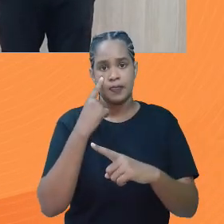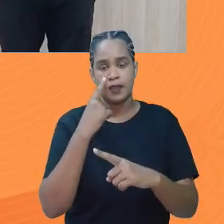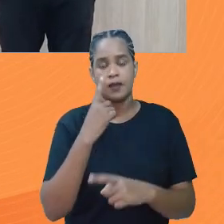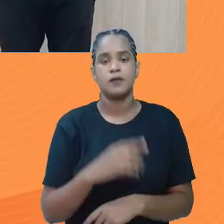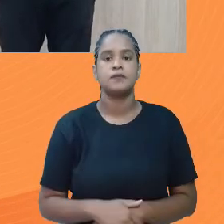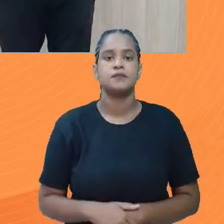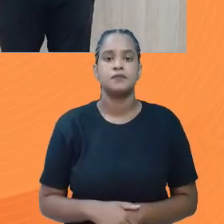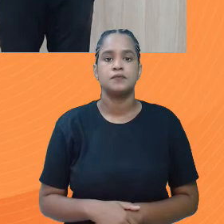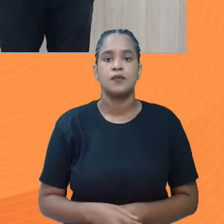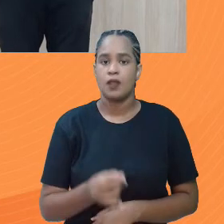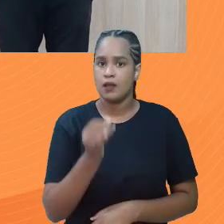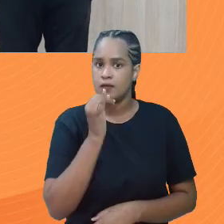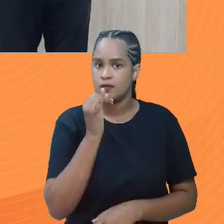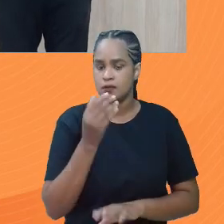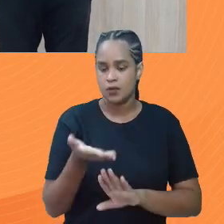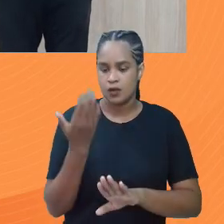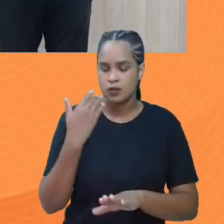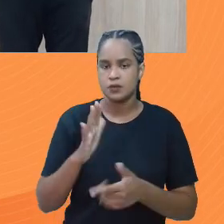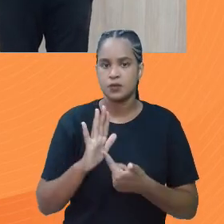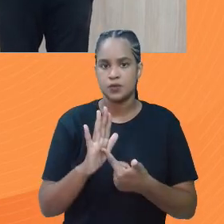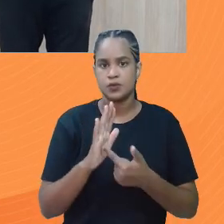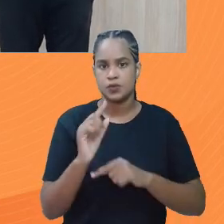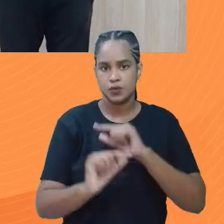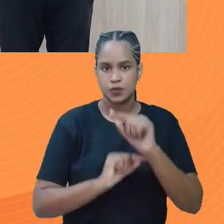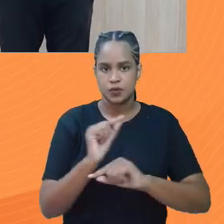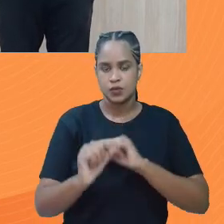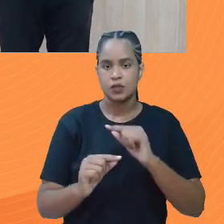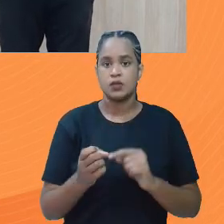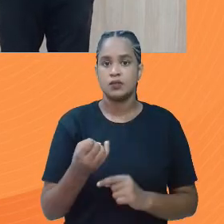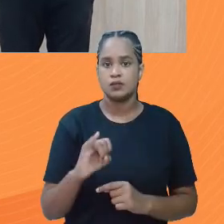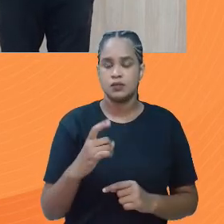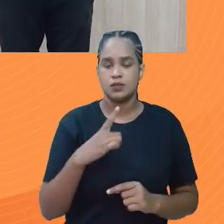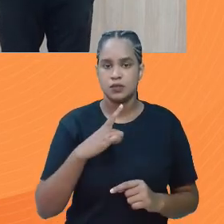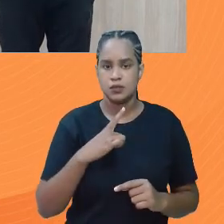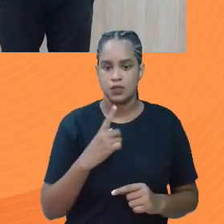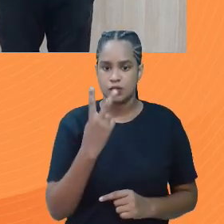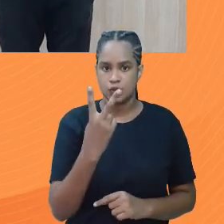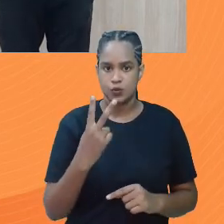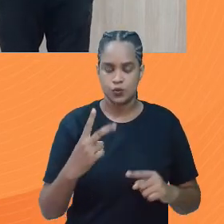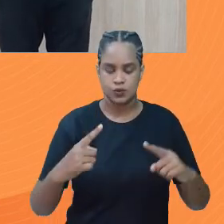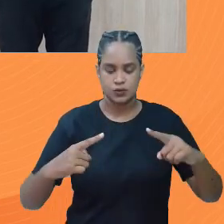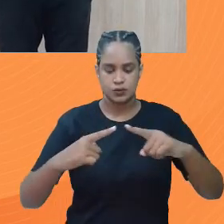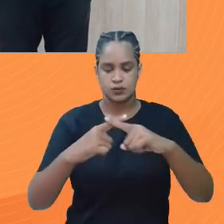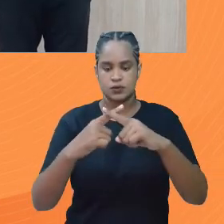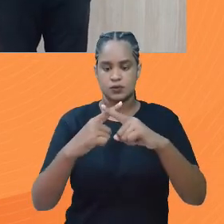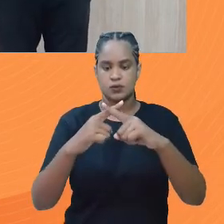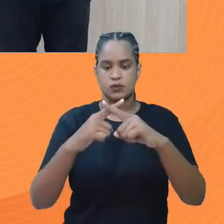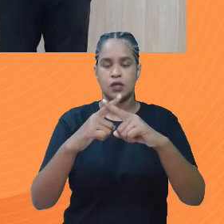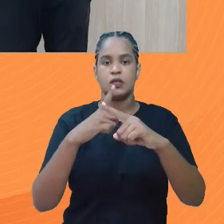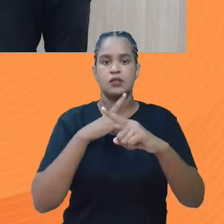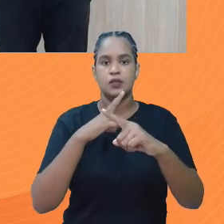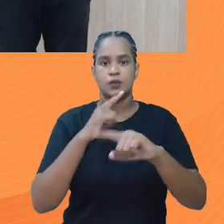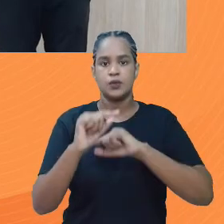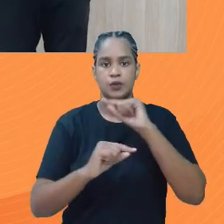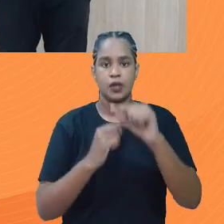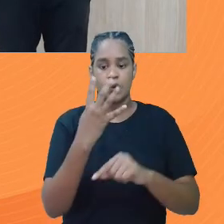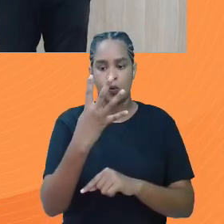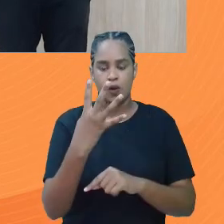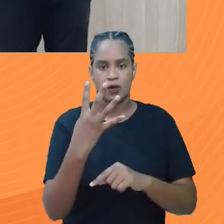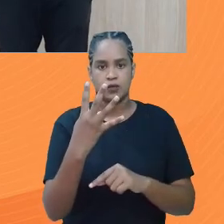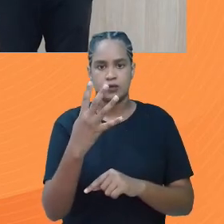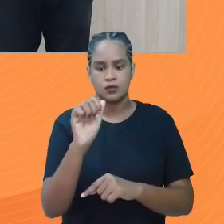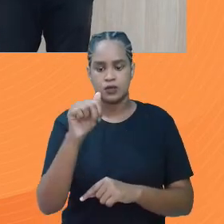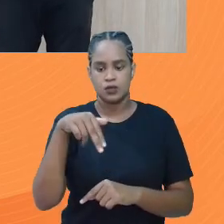a gente viu que esses ângulos, quando a gente tem a união aí de duas retas concorrentes, a gente forma 4 ângulos, tá bom?